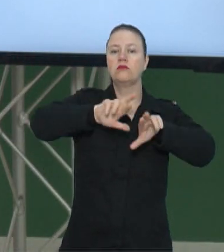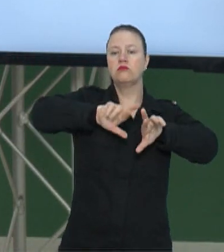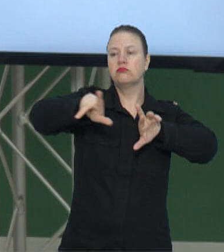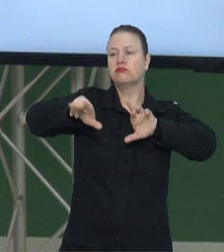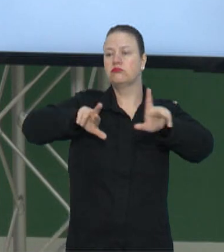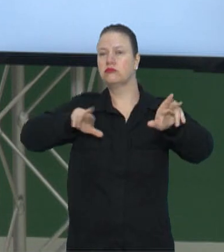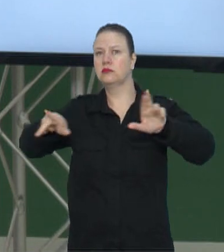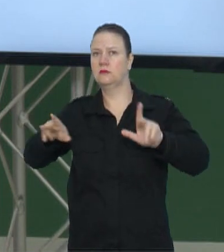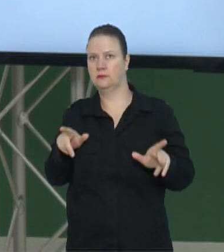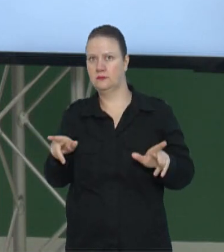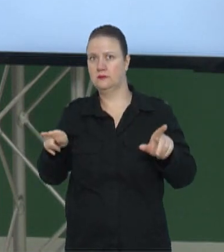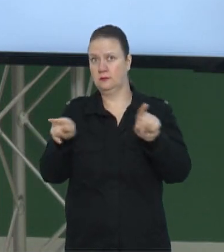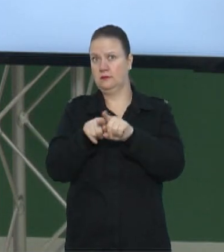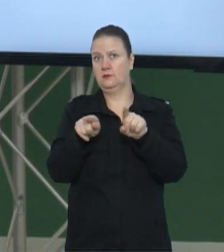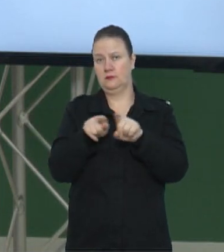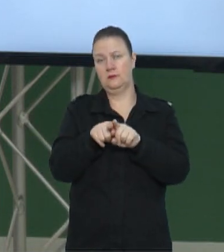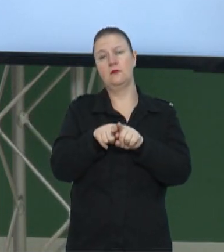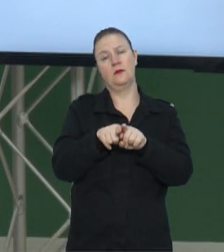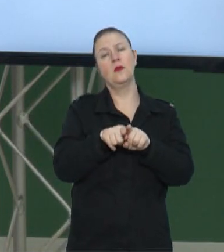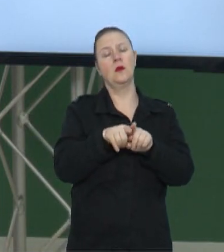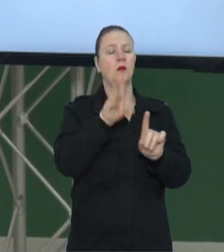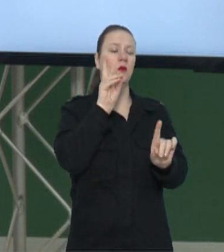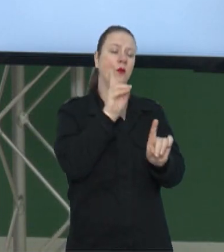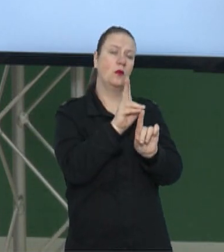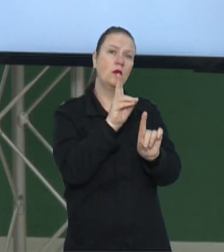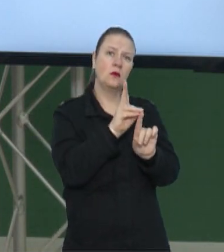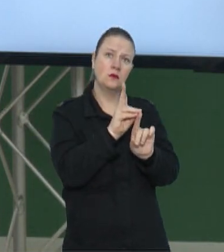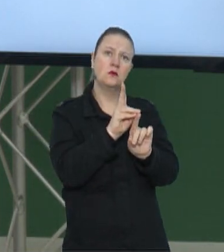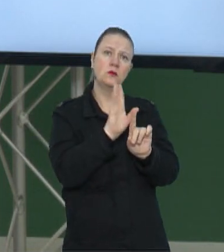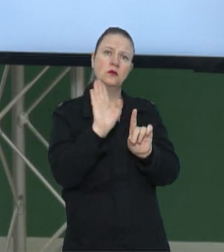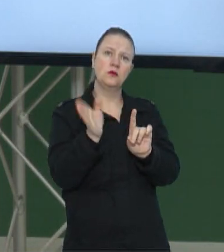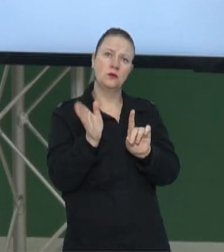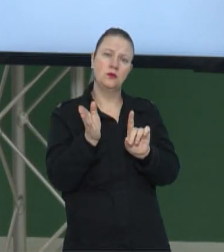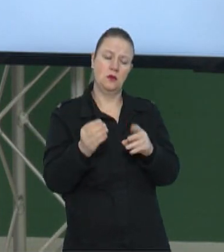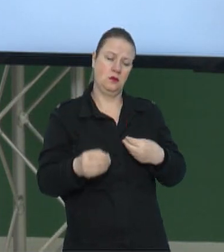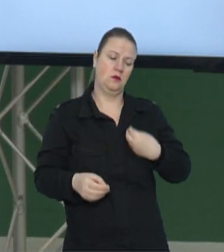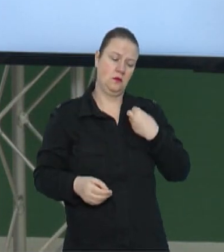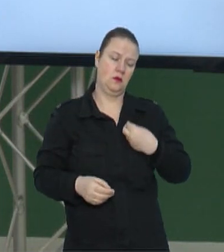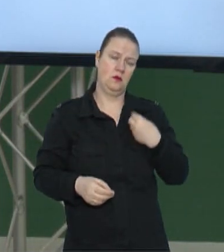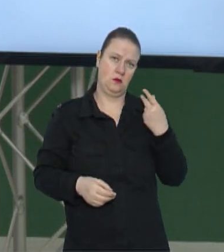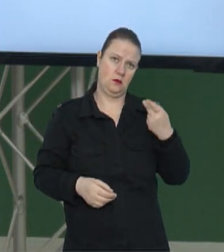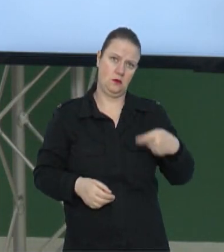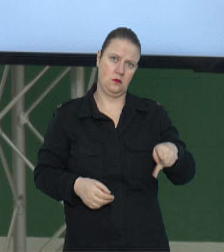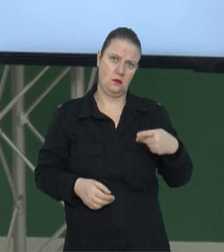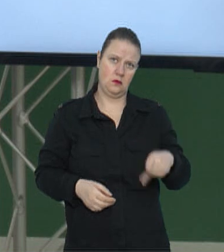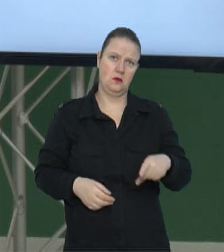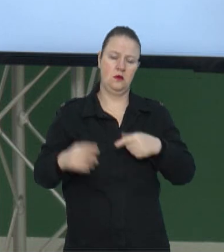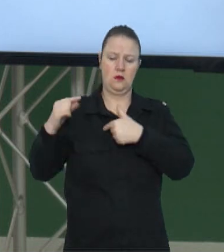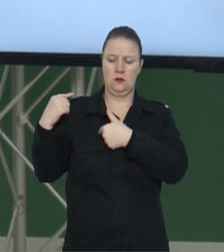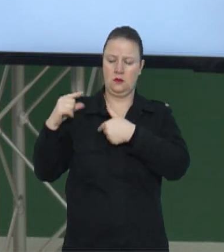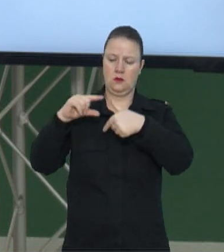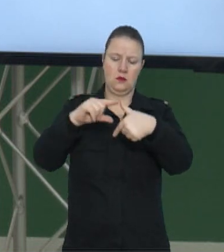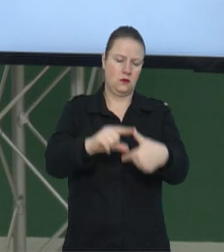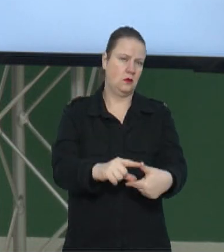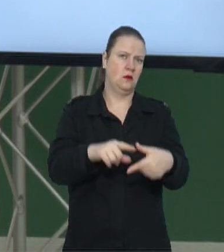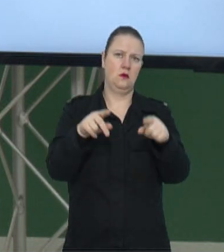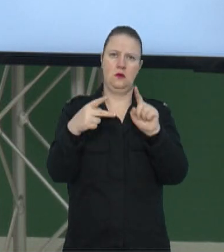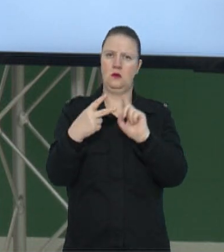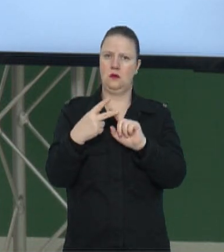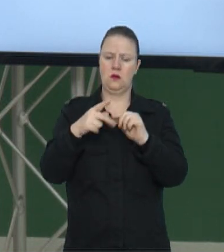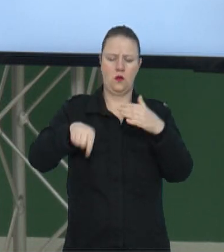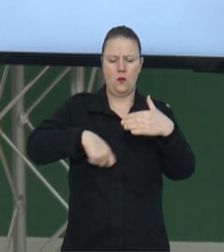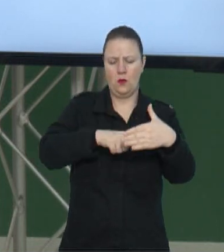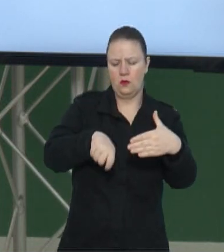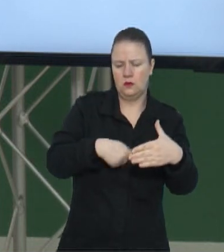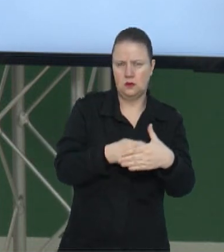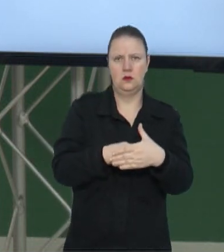Brasil, ou mesmo dos indígenas que já estavam aqui, né? As tradições, a culinária. E se a gente vai de uma região para outra do